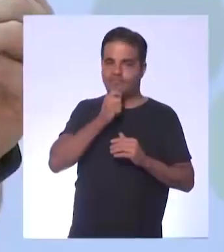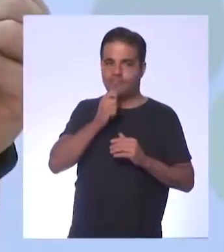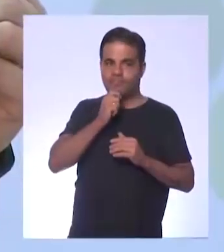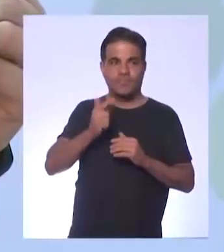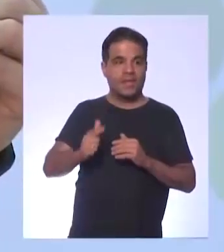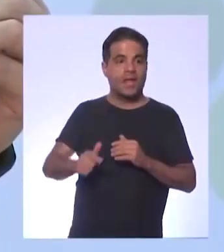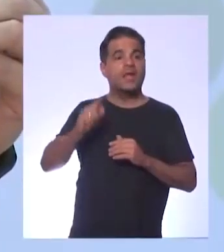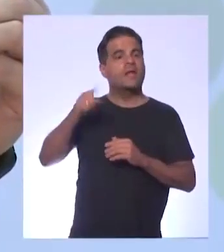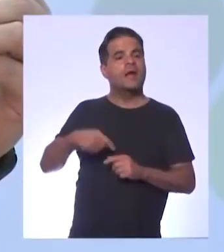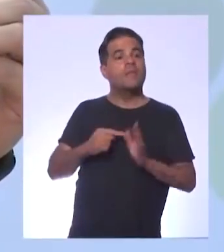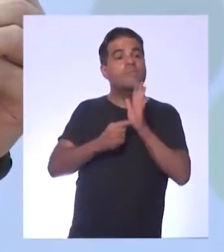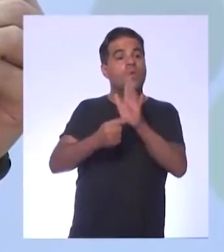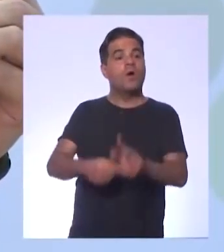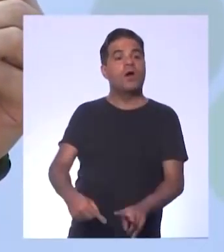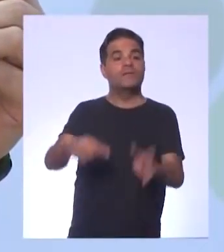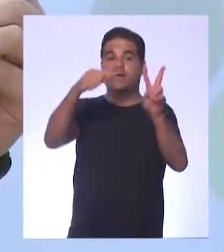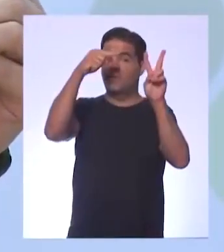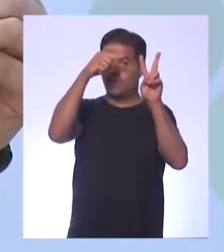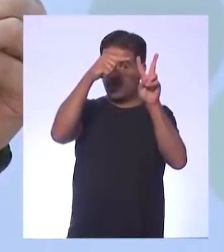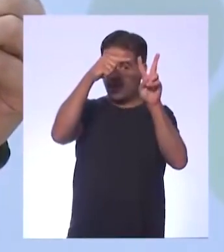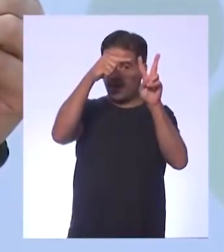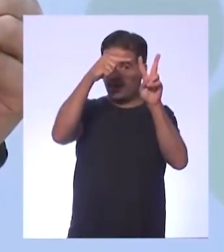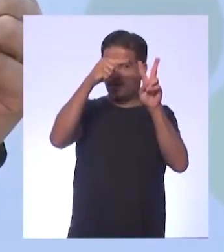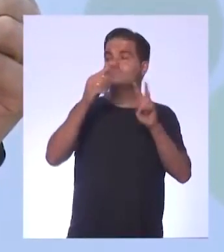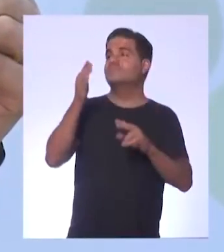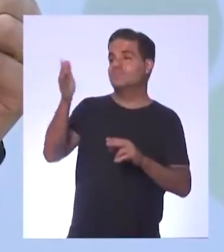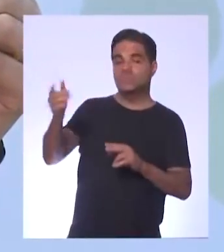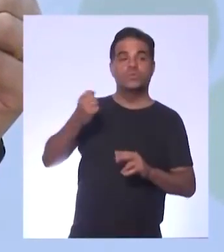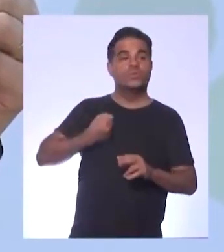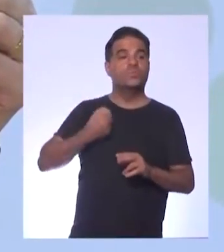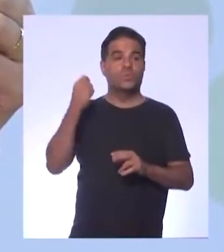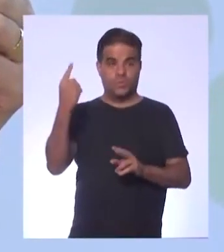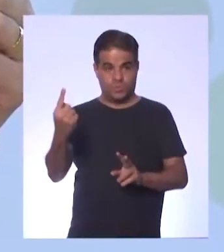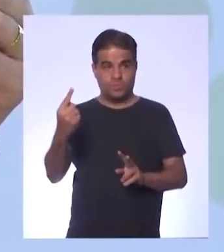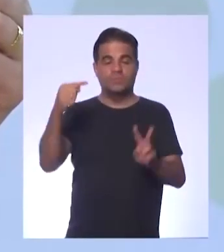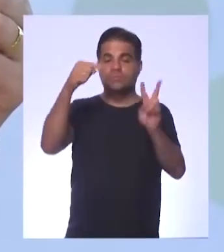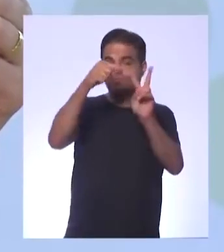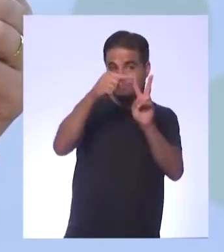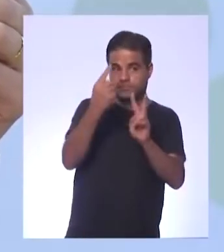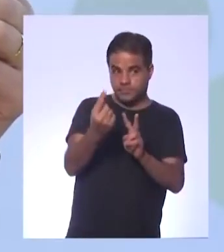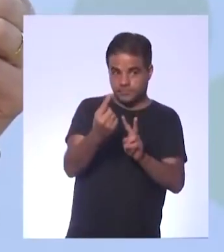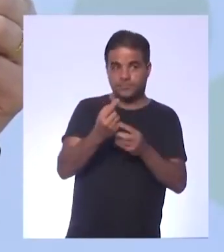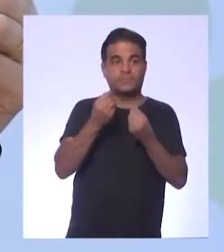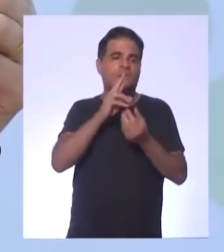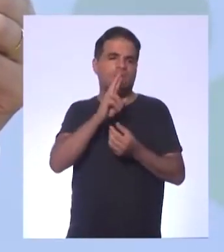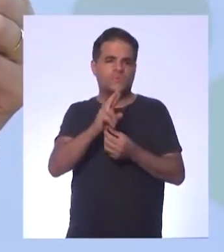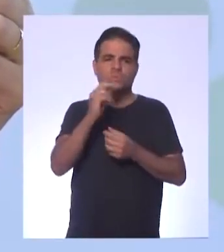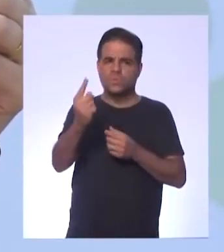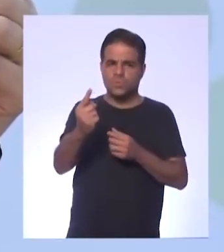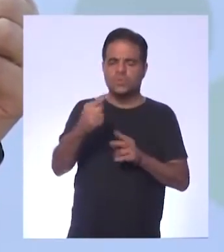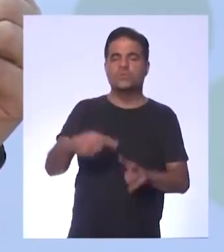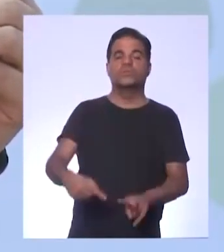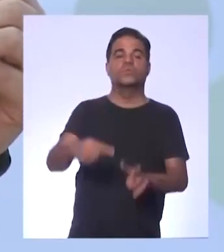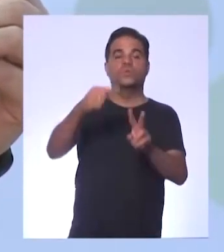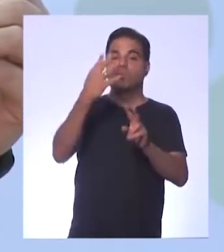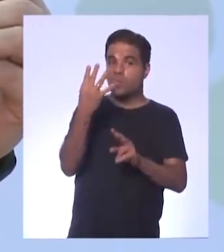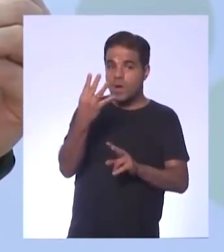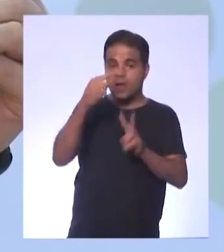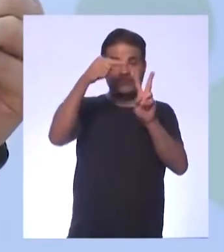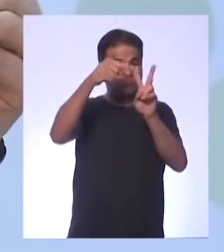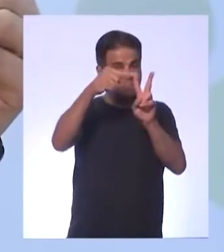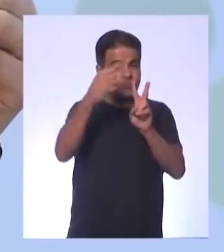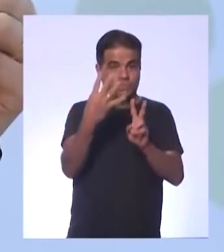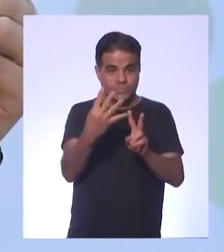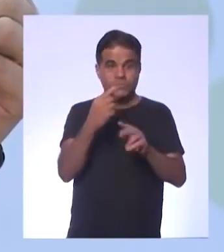raiz quadrada. Olha que lindo, agora apareceu. Ó, no número 1 está raiz quadrada de 1, que dá 1. No número 2, raiz quadrada de